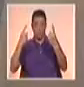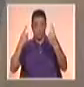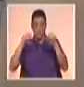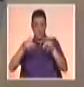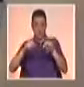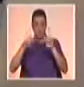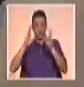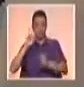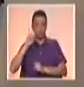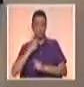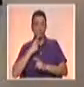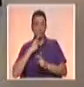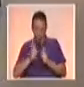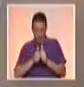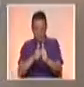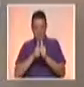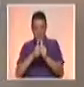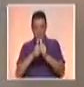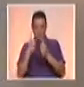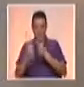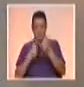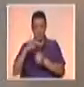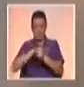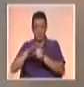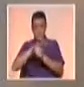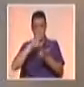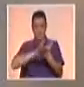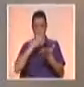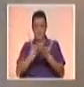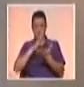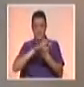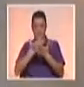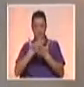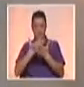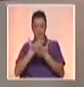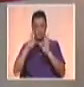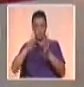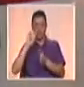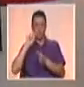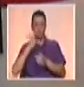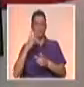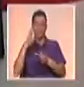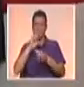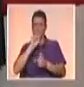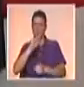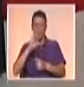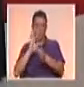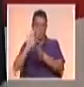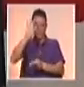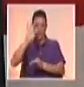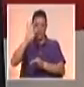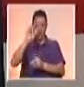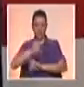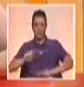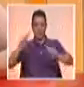Um surdo tem que ir sempre acompanhado, nessas circunstâncias, sim, de um intérprete ou de alguém que... O surdo pode escolher, e deve escolher, ser